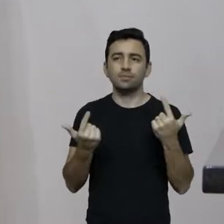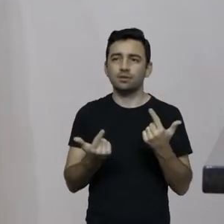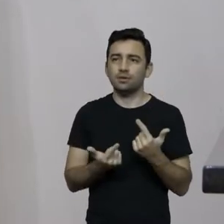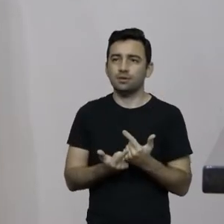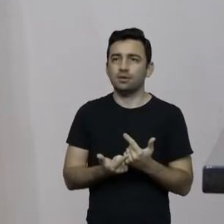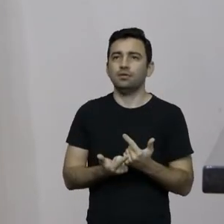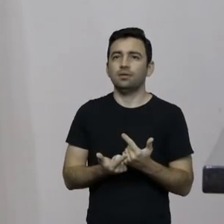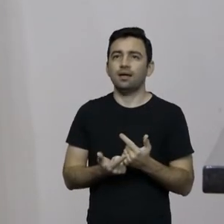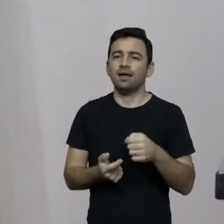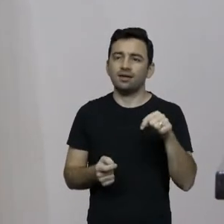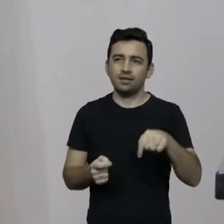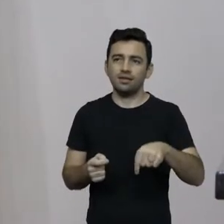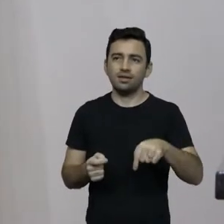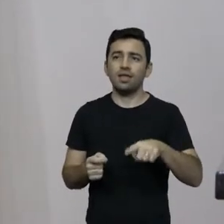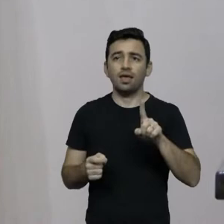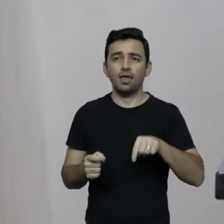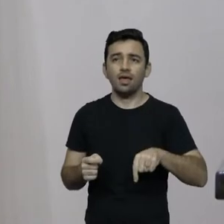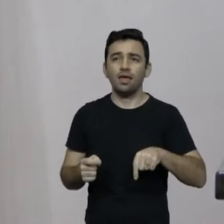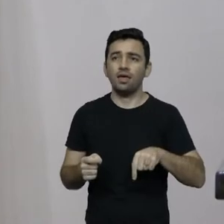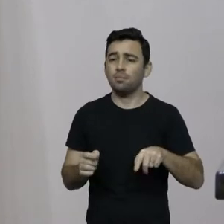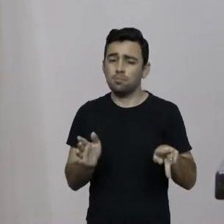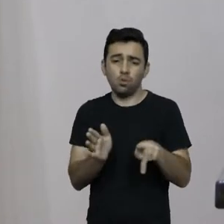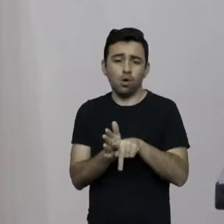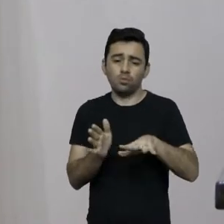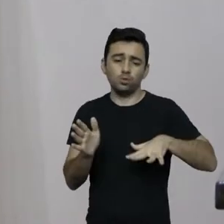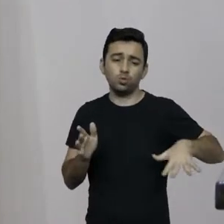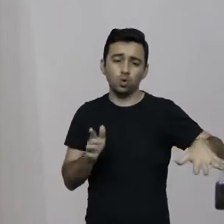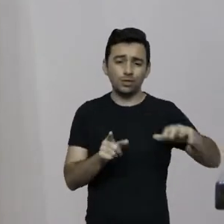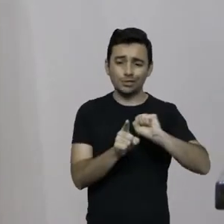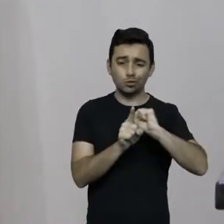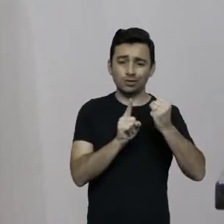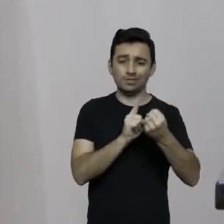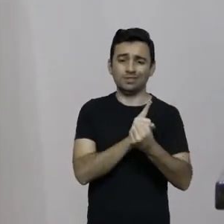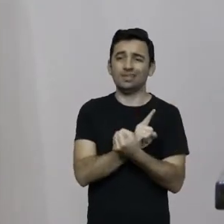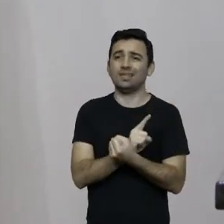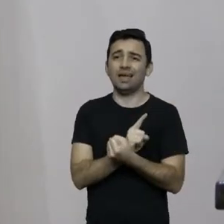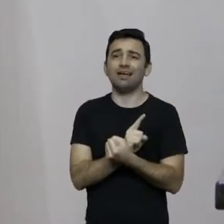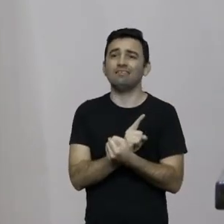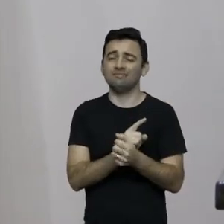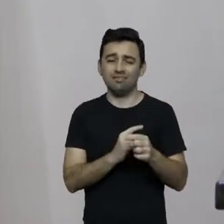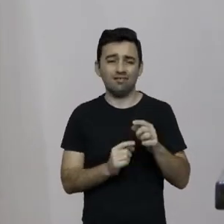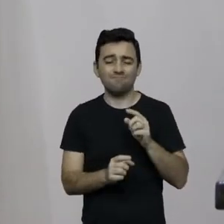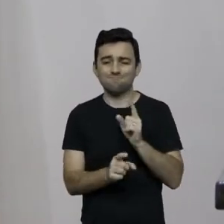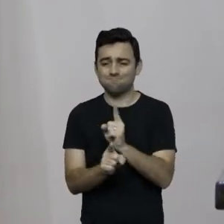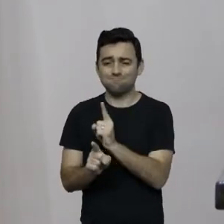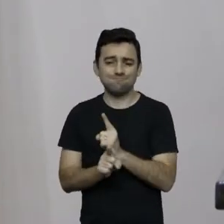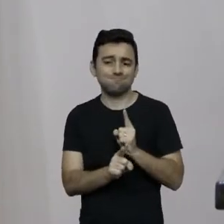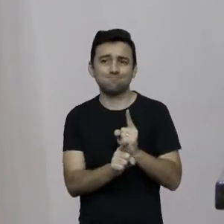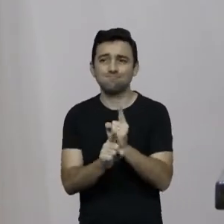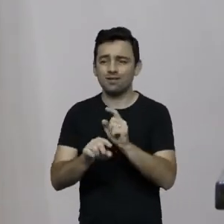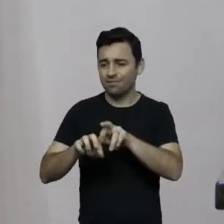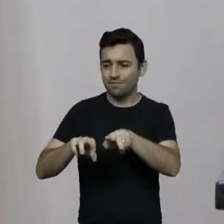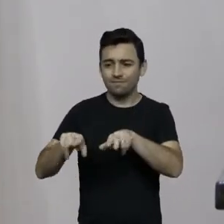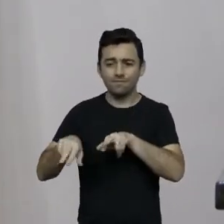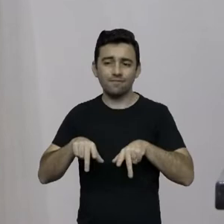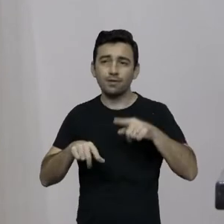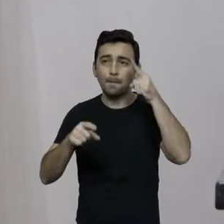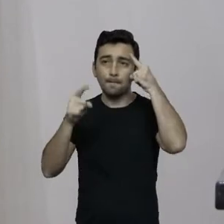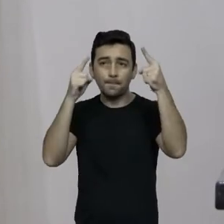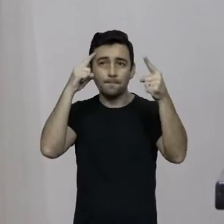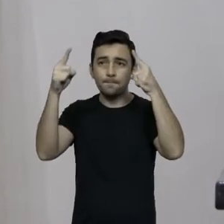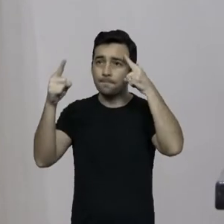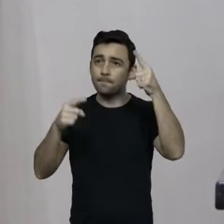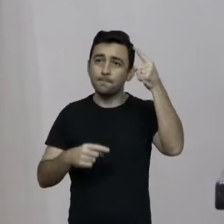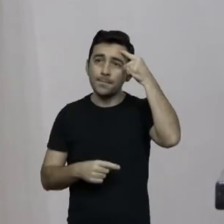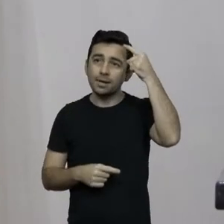dizem é a caixa de ressonância da sociedade ó e aqui tem diversidade de pensamento